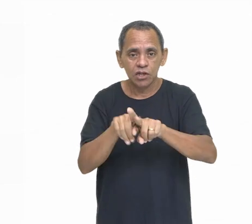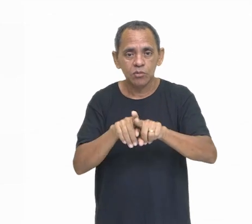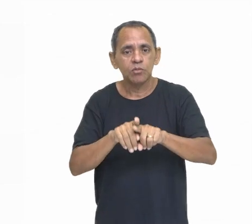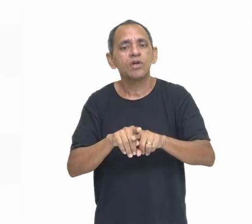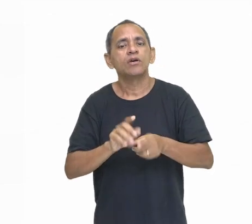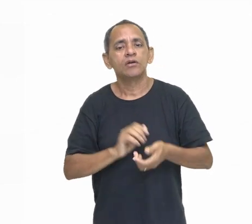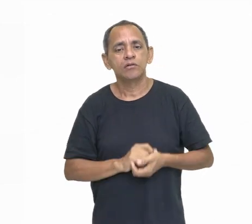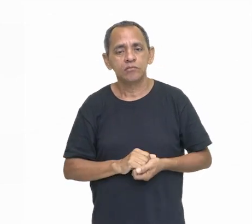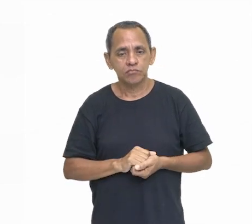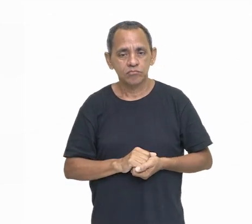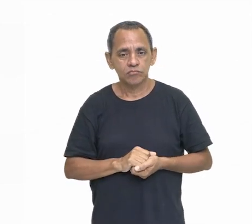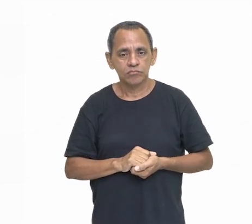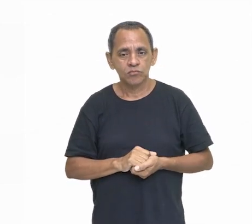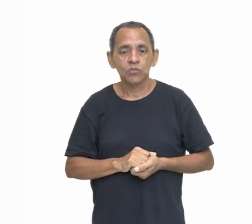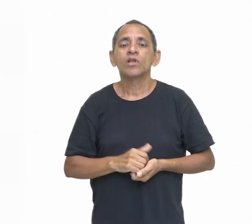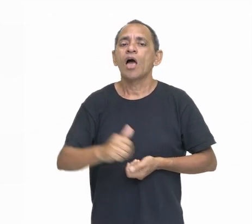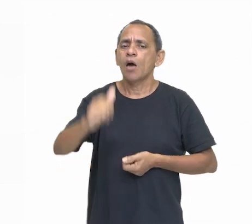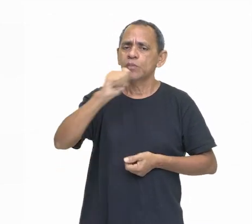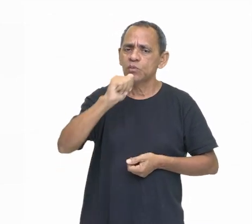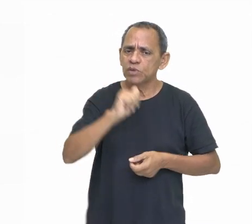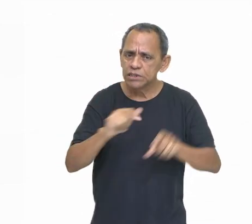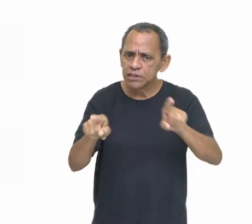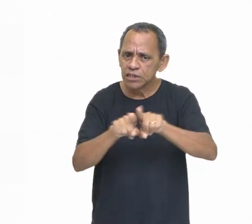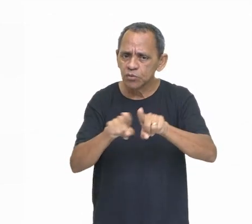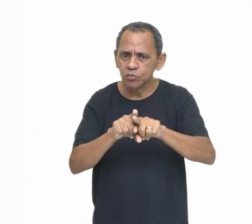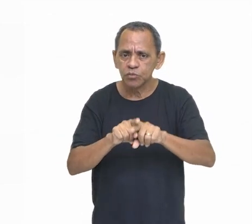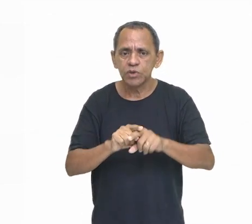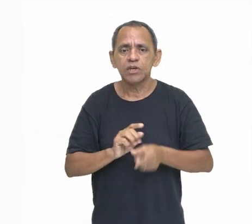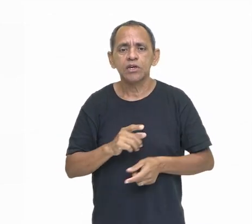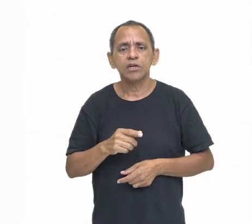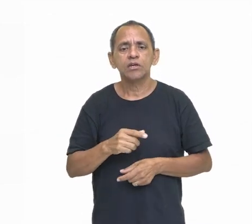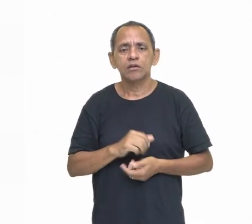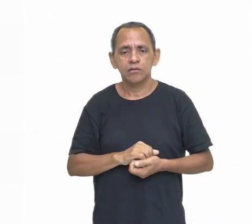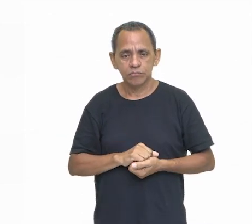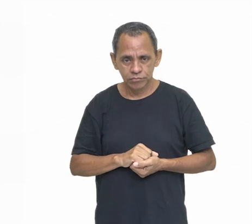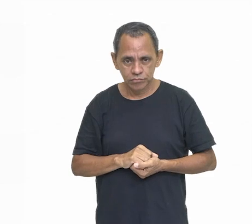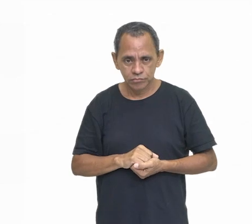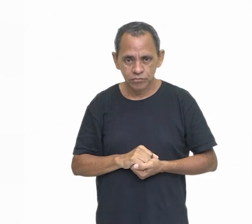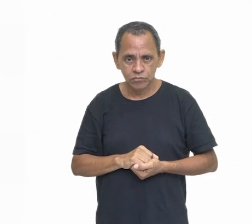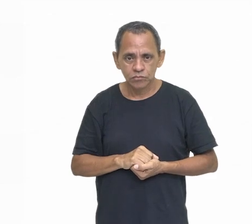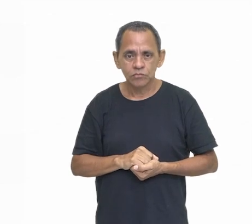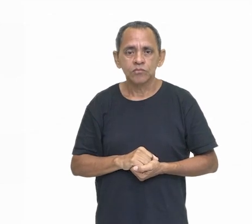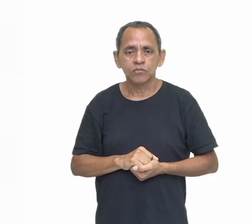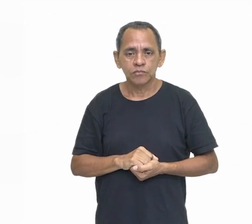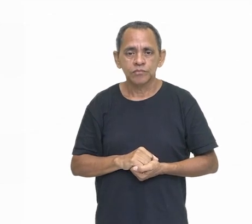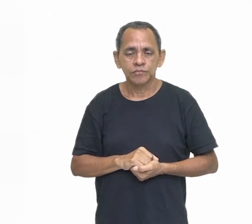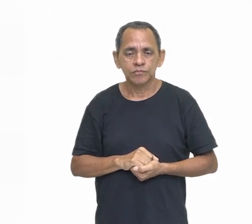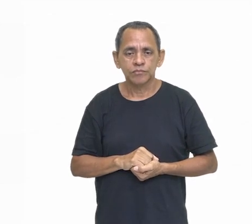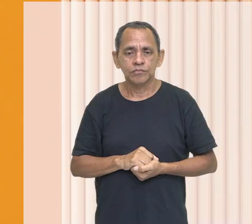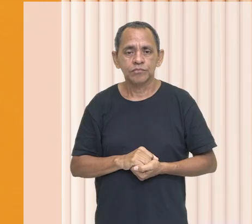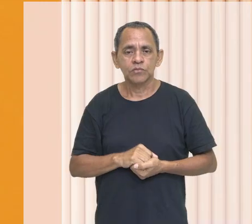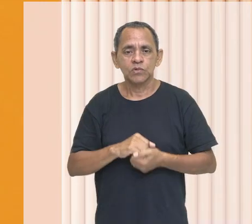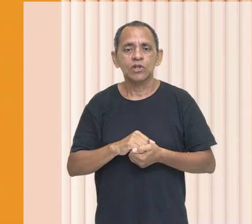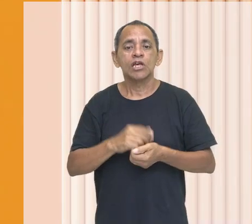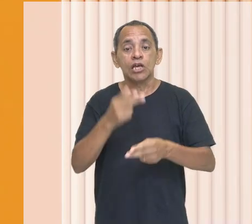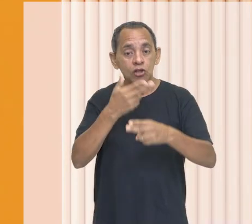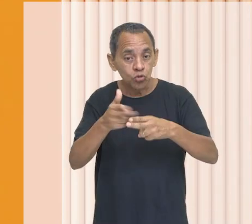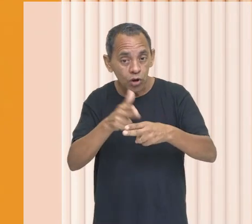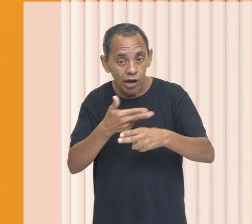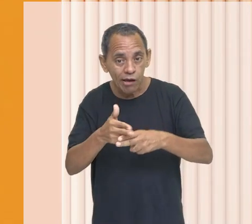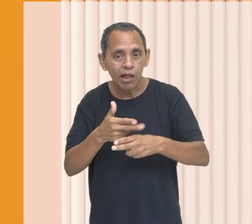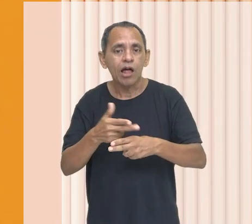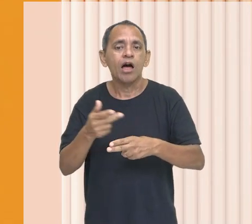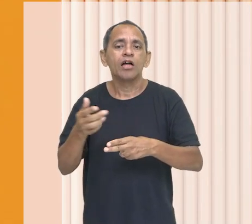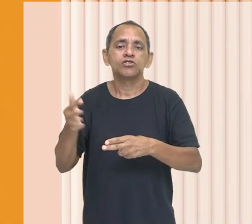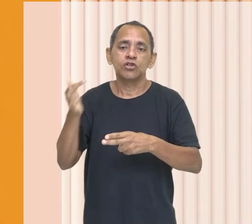essa bebida, né, que derivava justamente do cacau. E